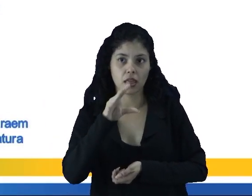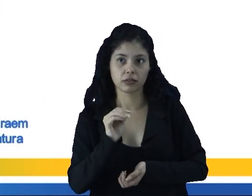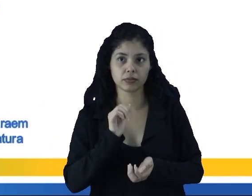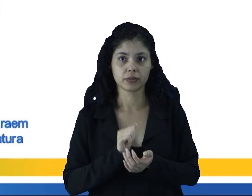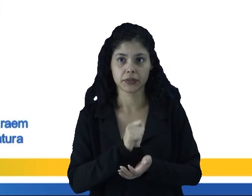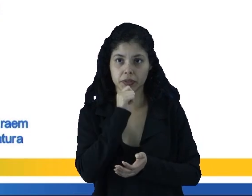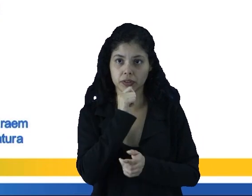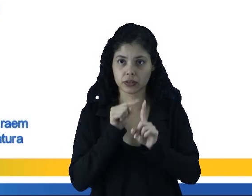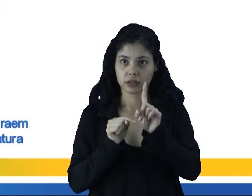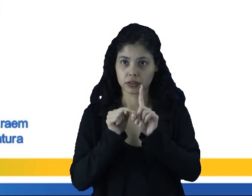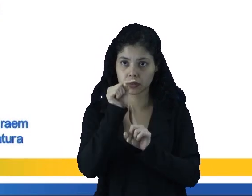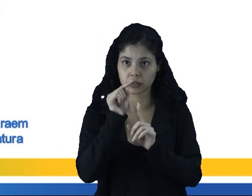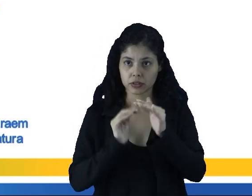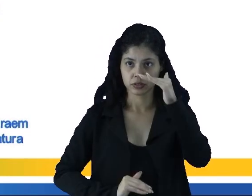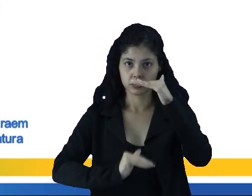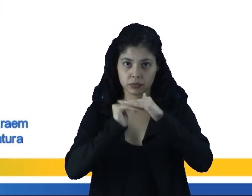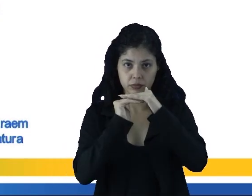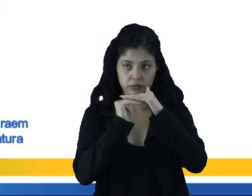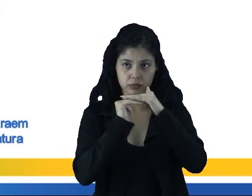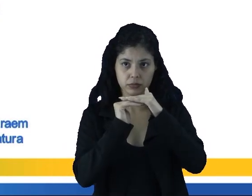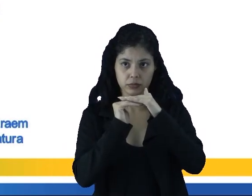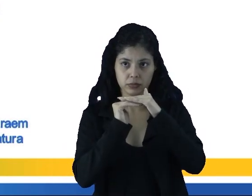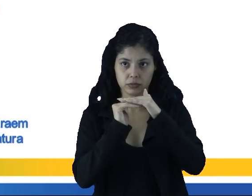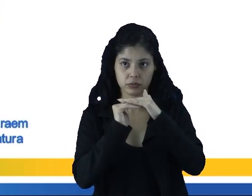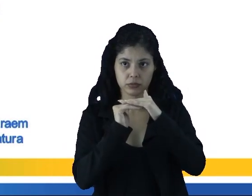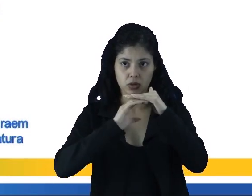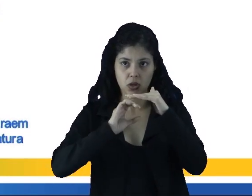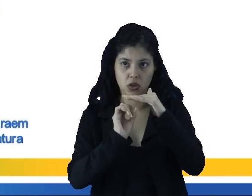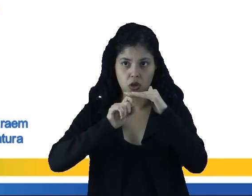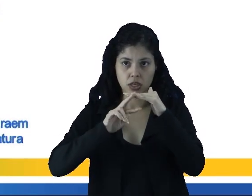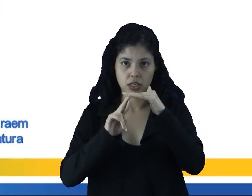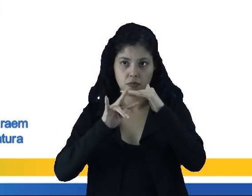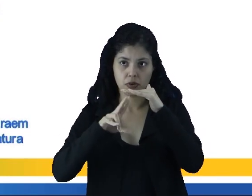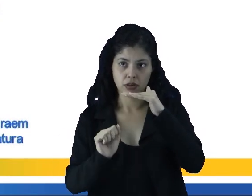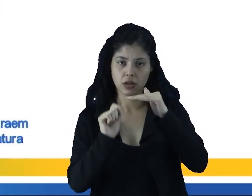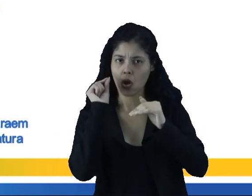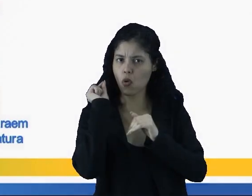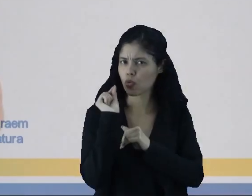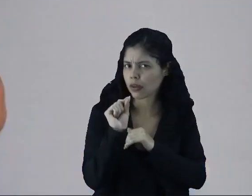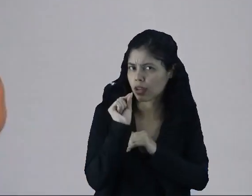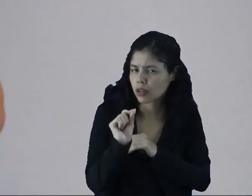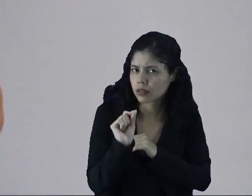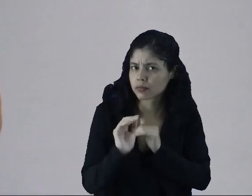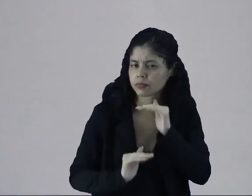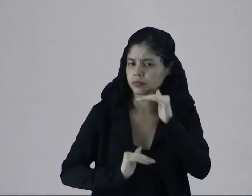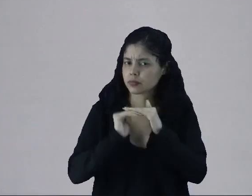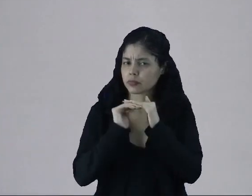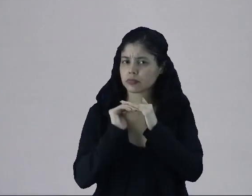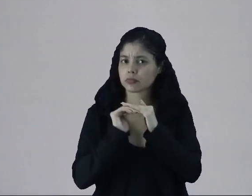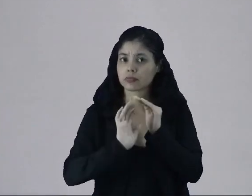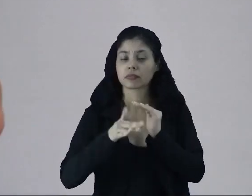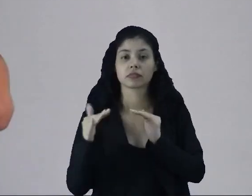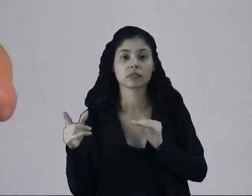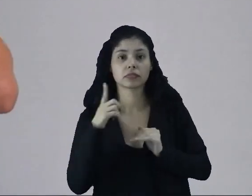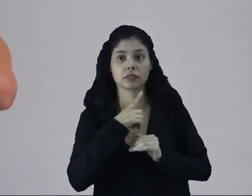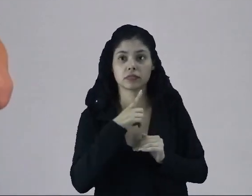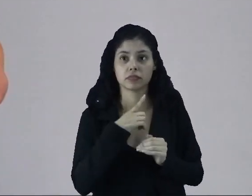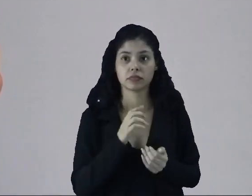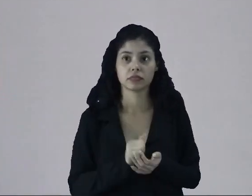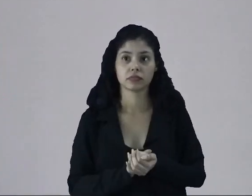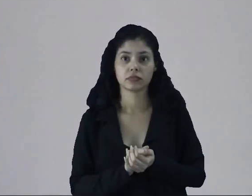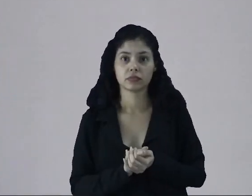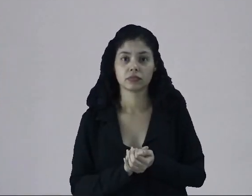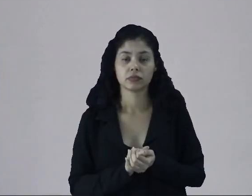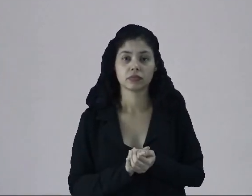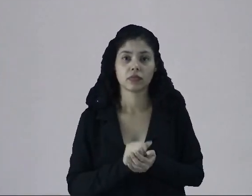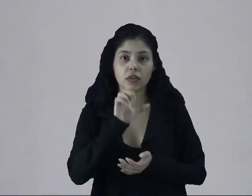regulando a temperatura e a pressão osmótica. O que é pressão osmótica? Pressão osmótica tem a ver com as